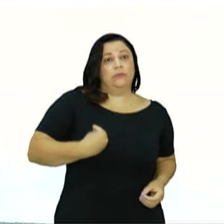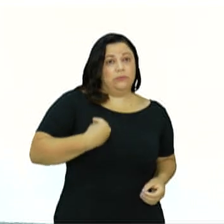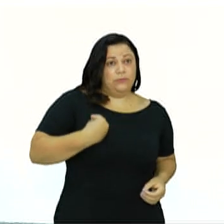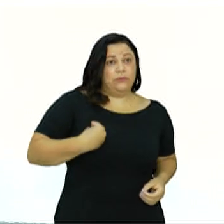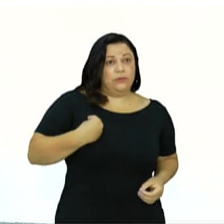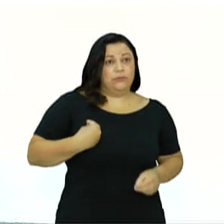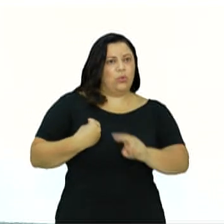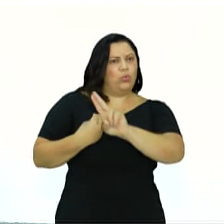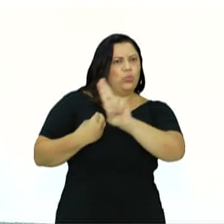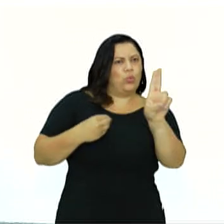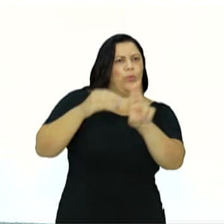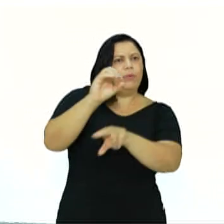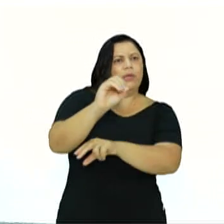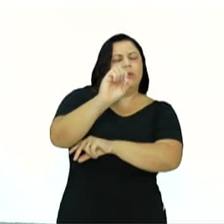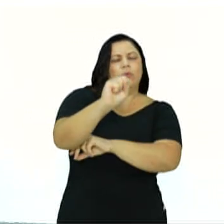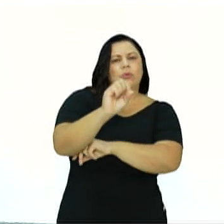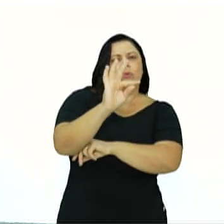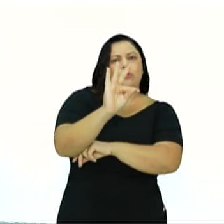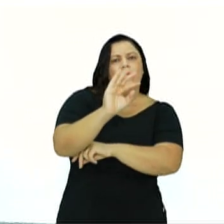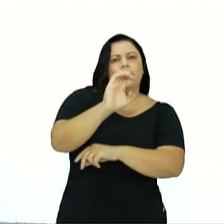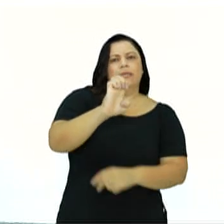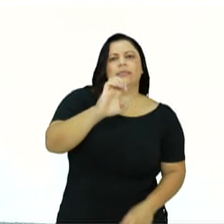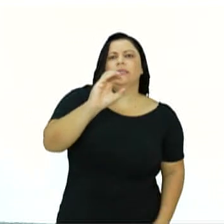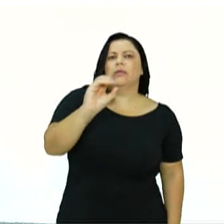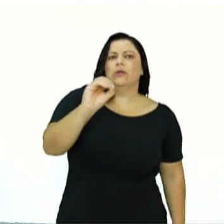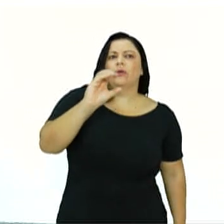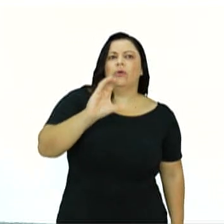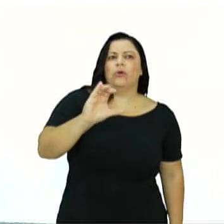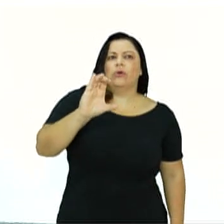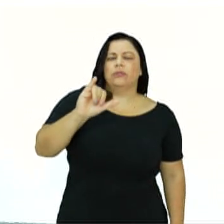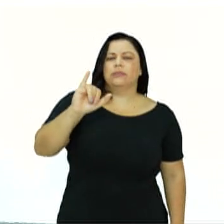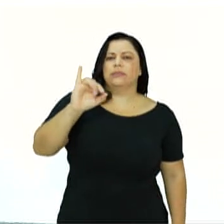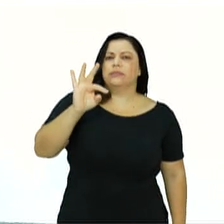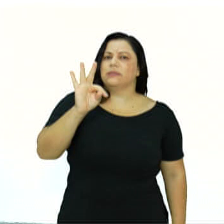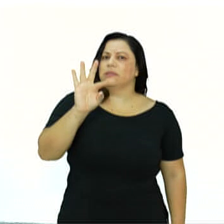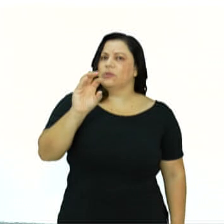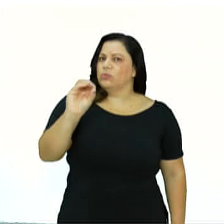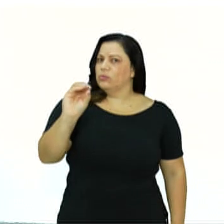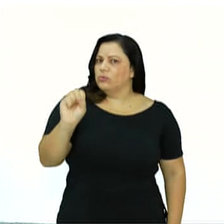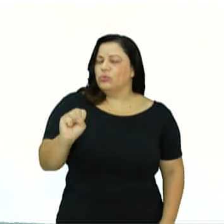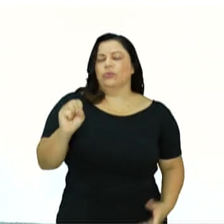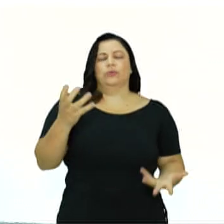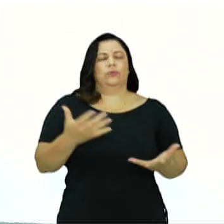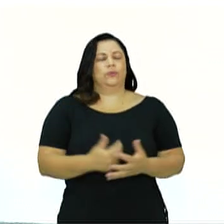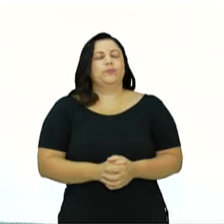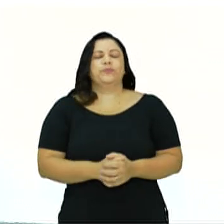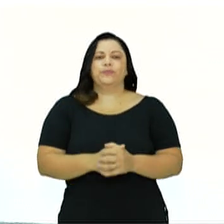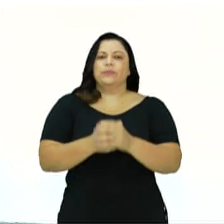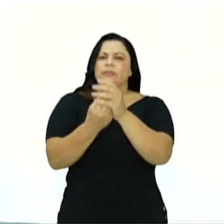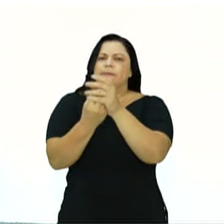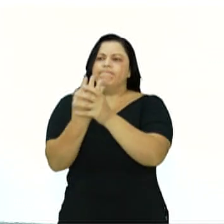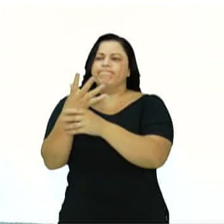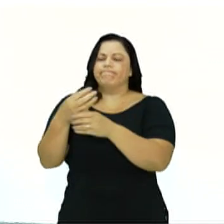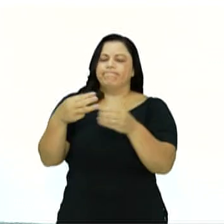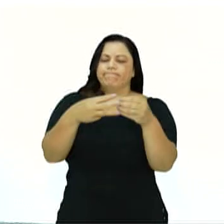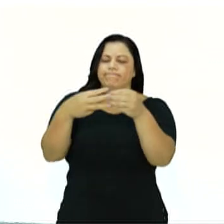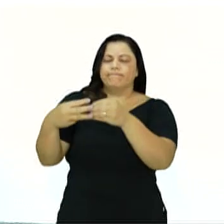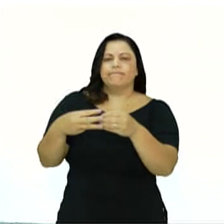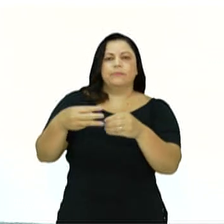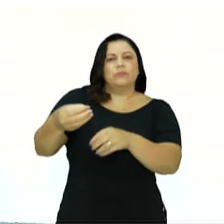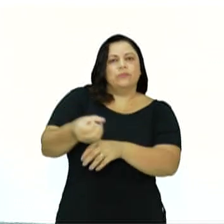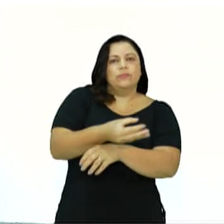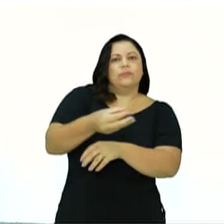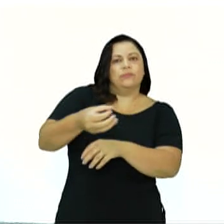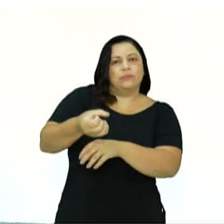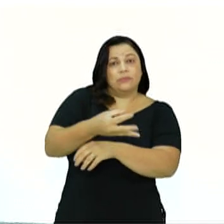célula principal ali do tecido ósseo, né? Que se forma a partir de células jovens, que nem a cartilagem, né? Tem as células jovens